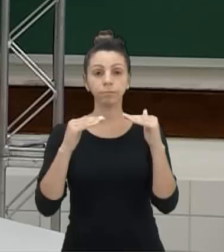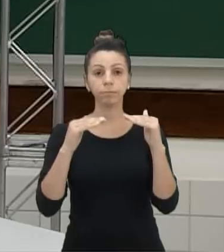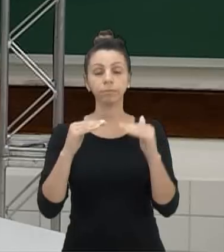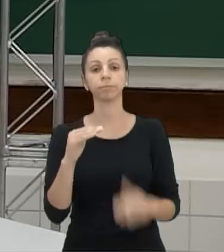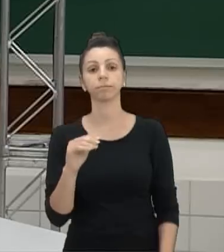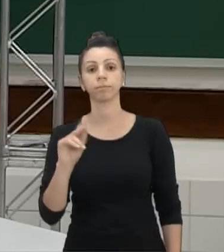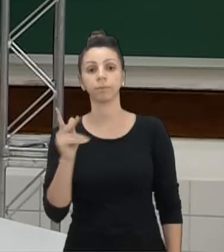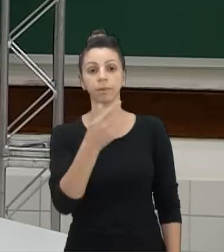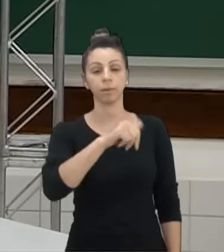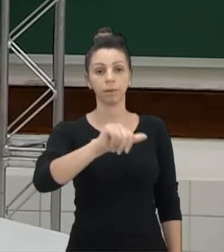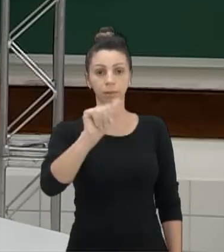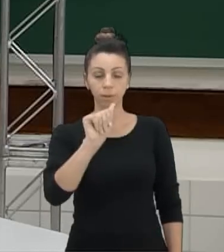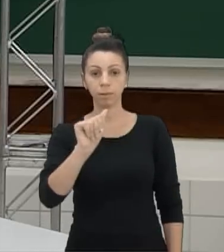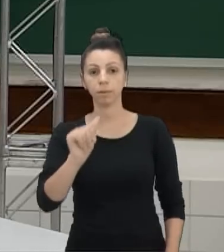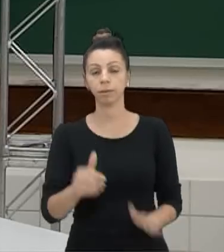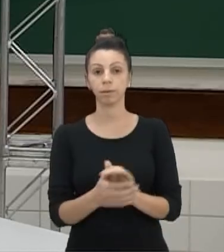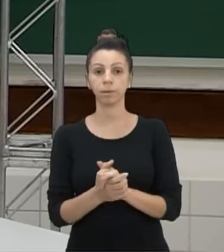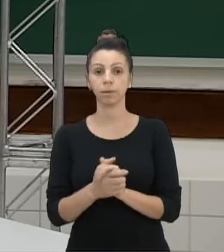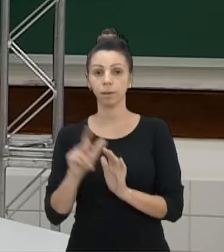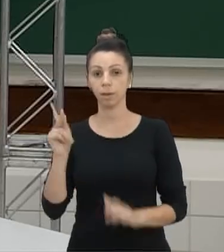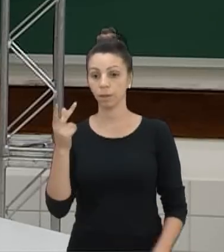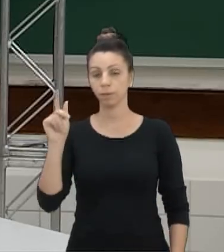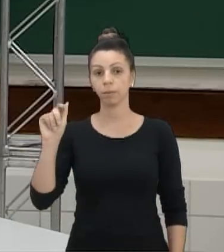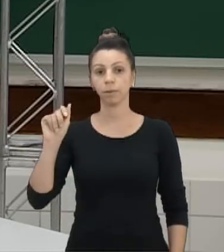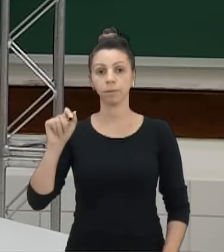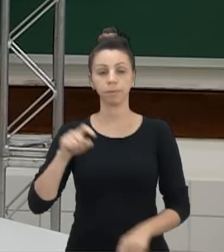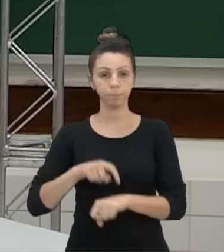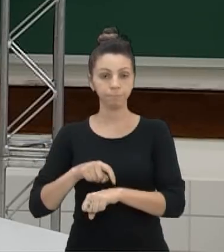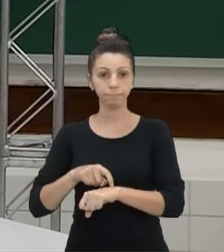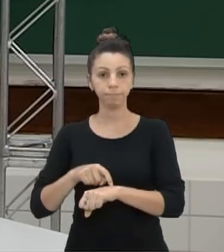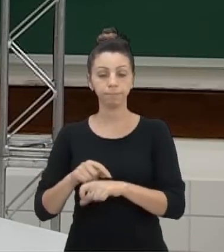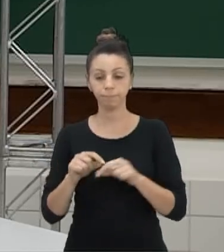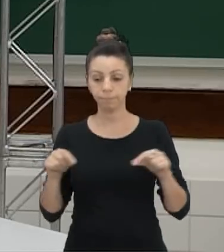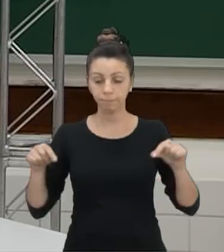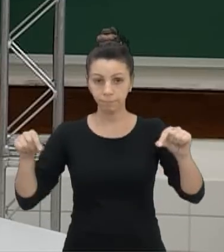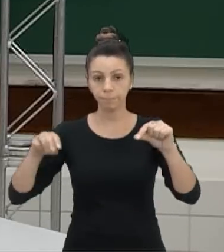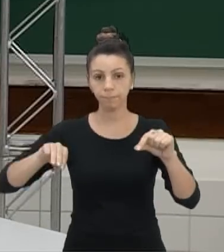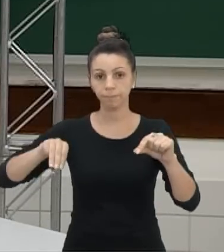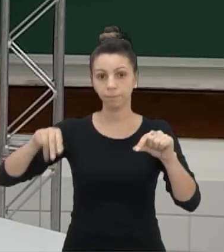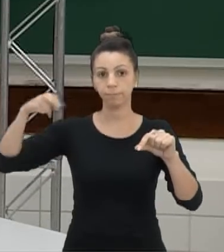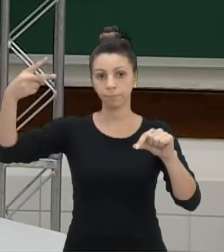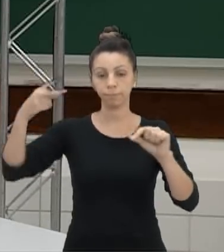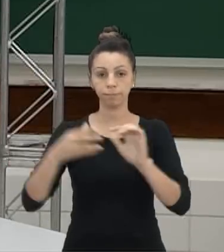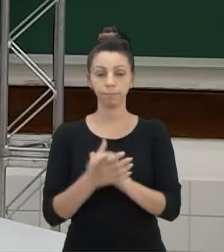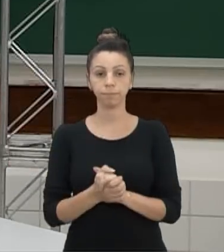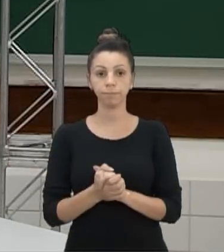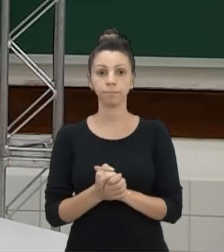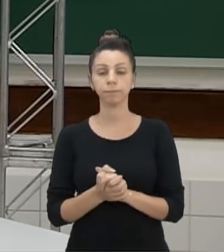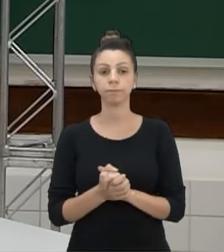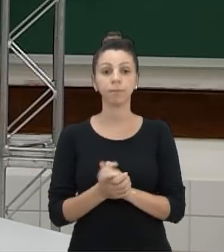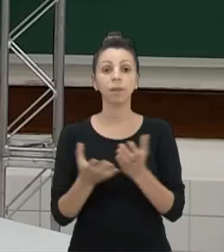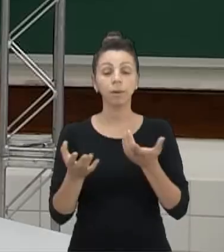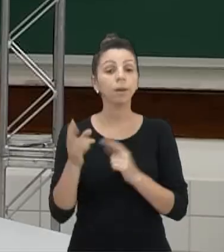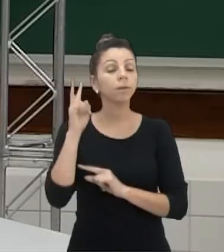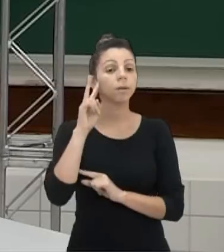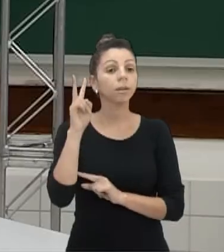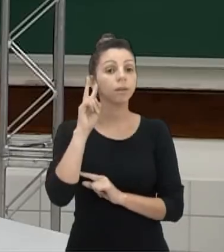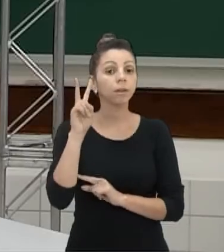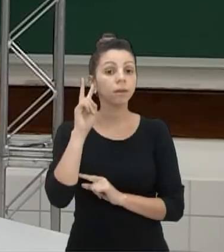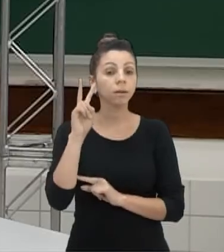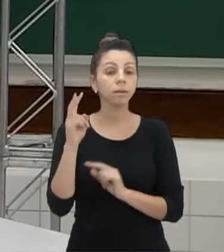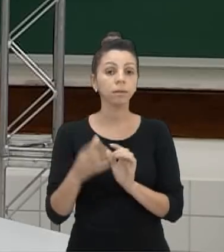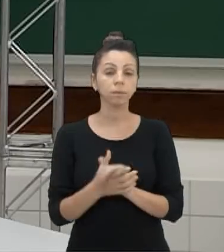hectare, tinha o nosso hectometro quadrado, que a gente já trabalhava em unidades métricas. Eu quero lembrar os senhores